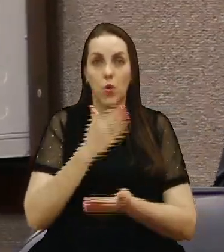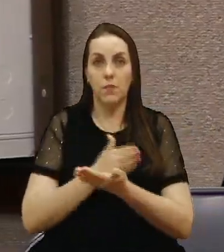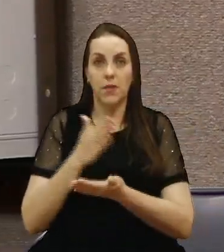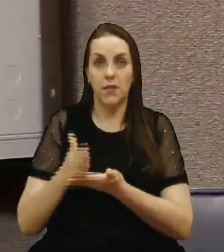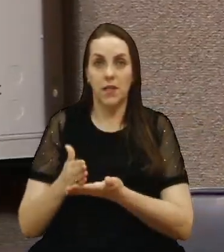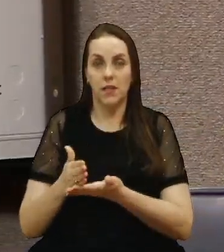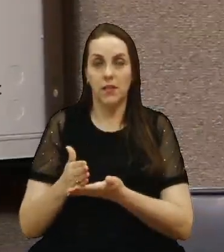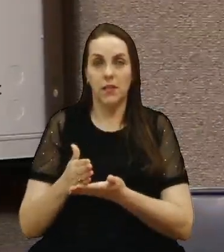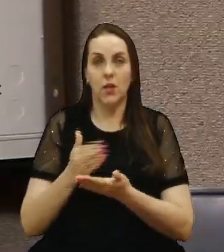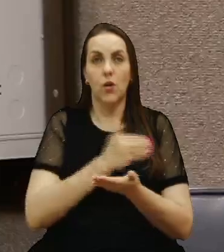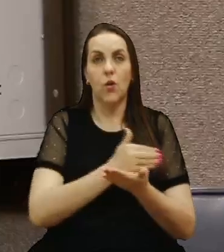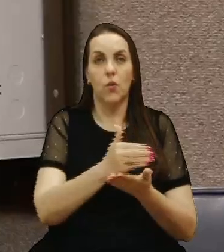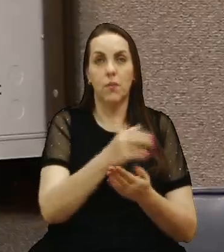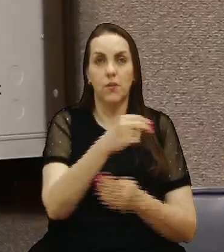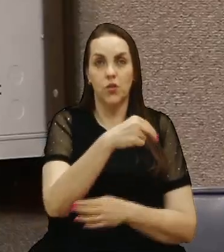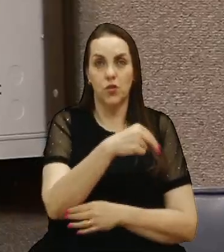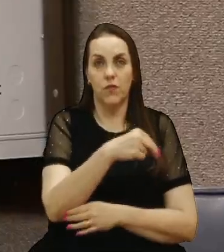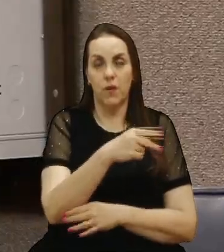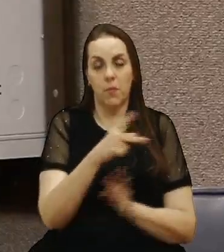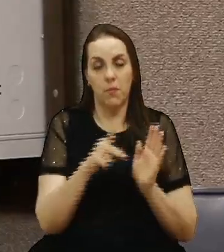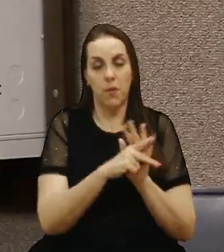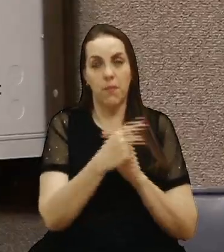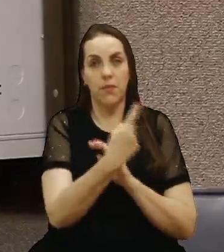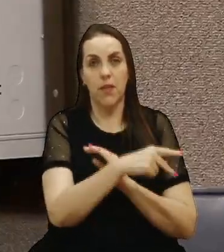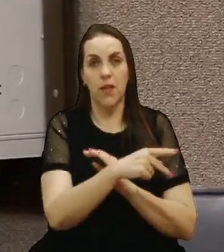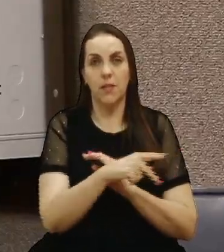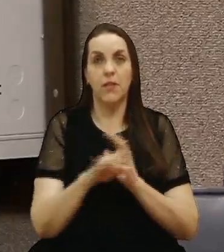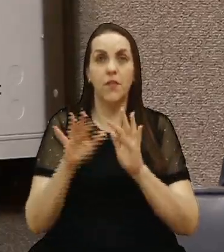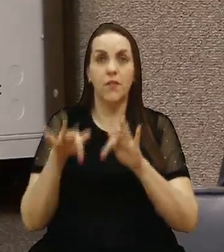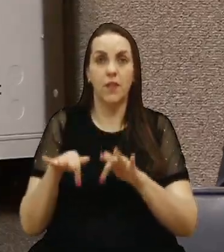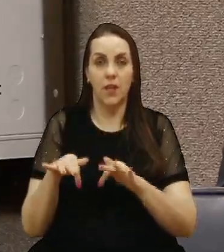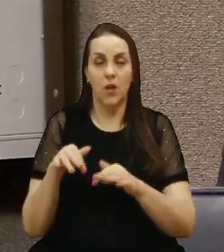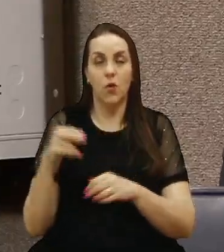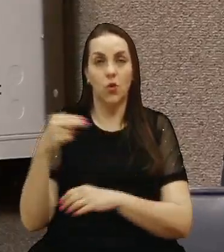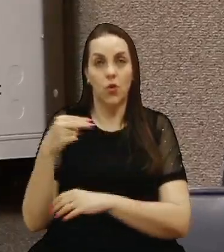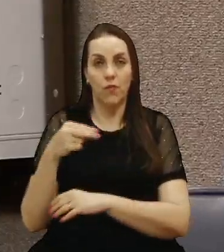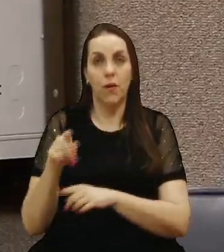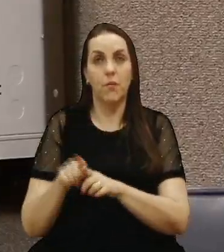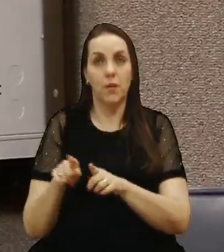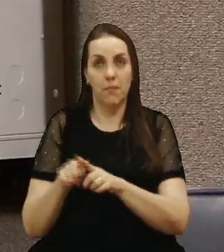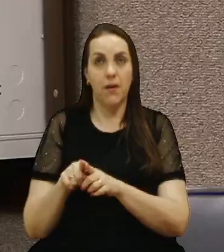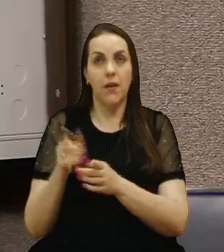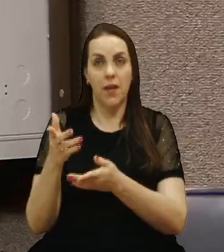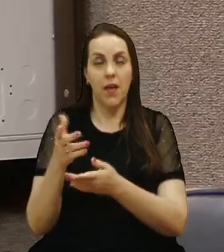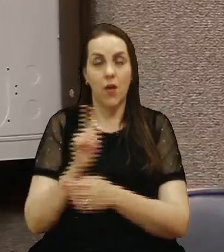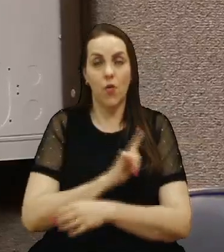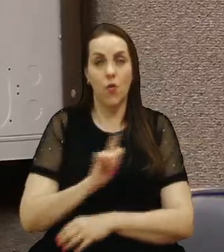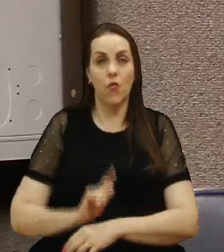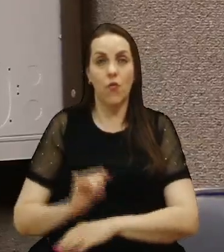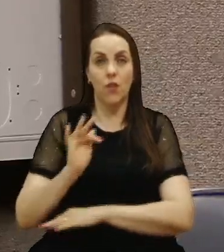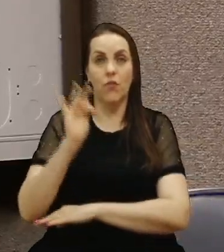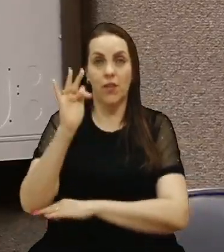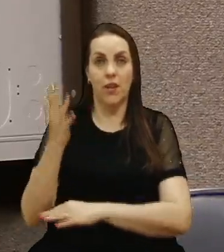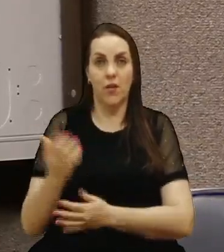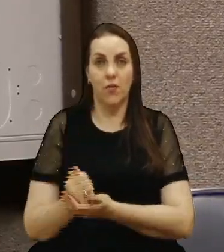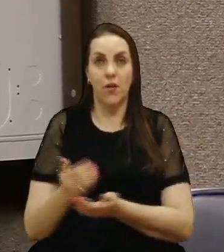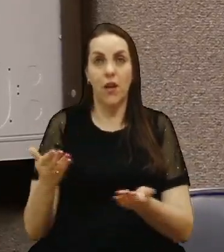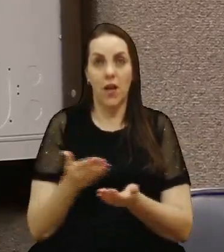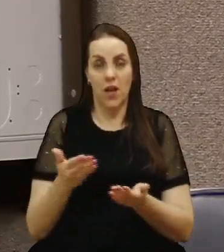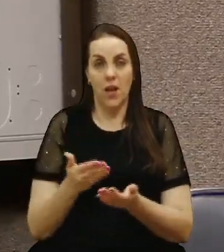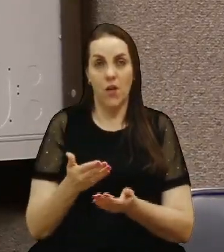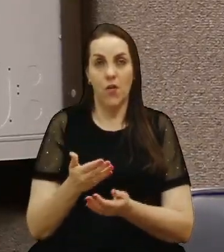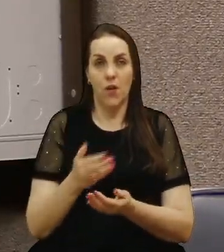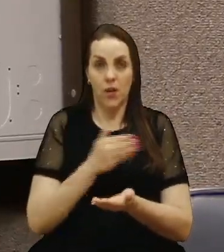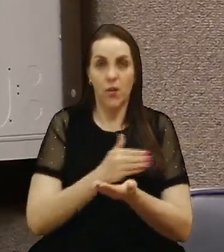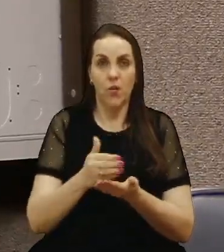Uma no início de novembro, que era deles, e outra no final de novembro, colega Andressa, que era referente ao governo federal. E agora em dezembro, agora no início